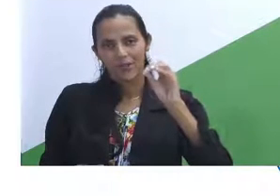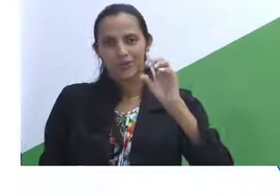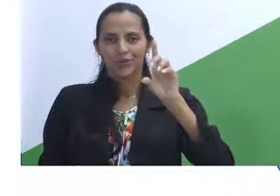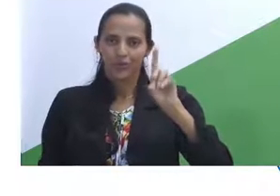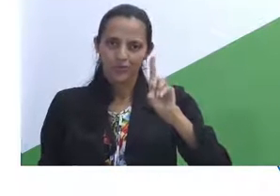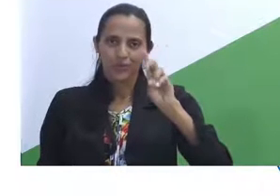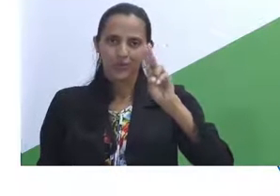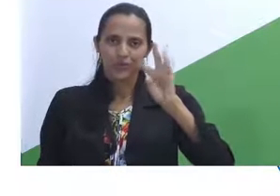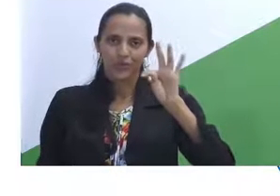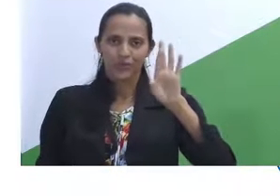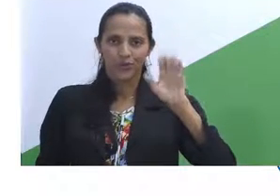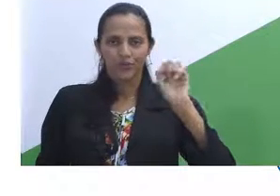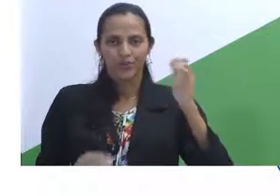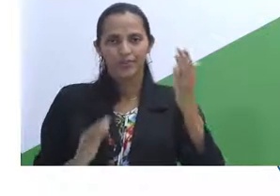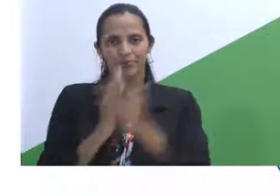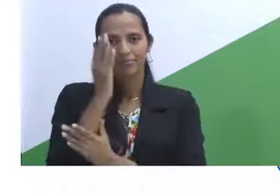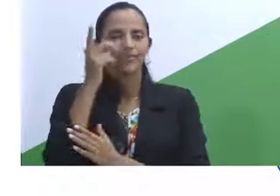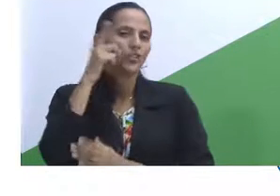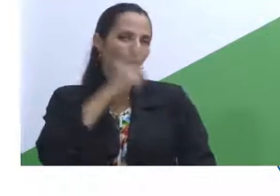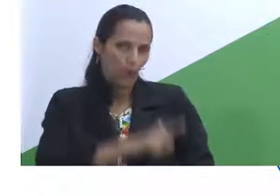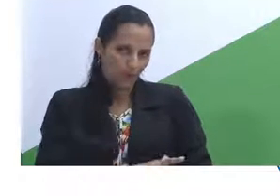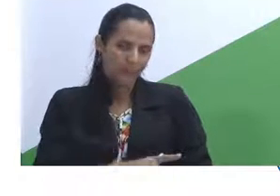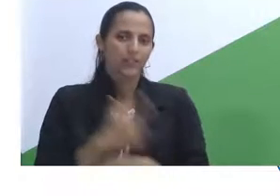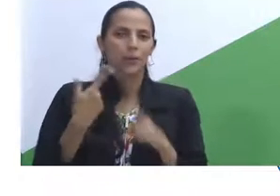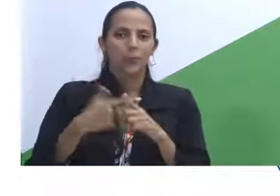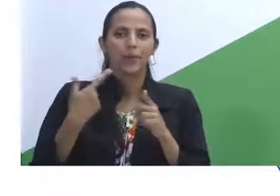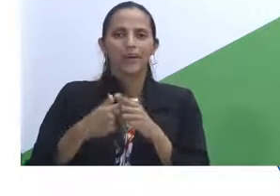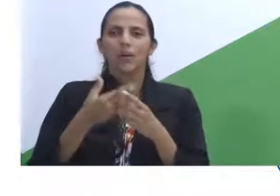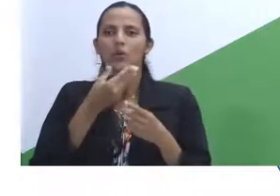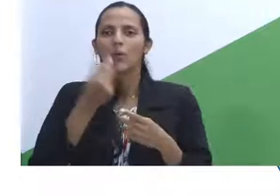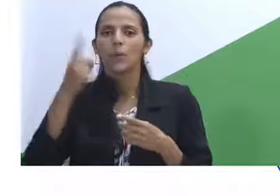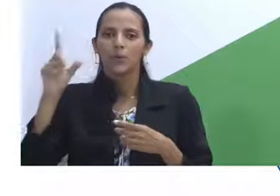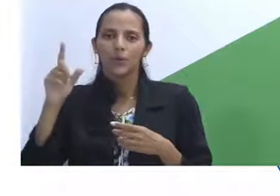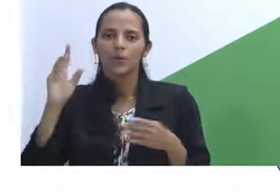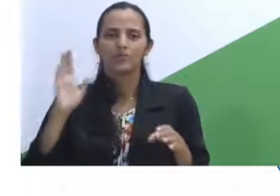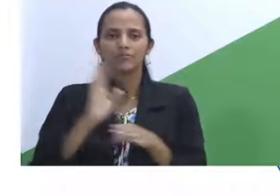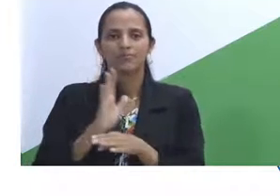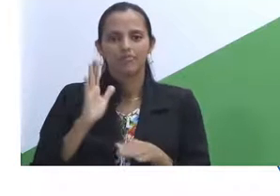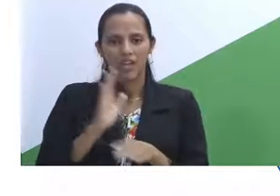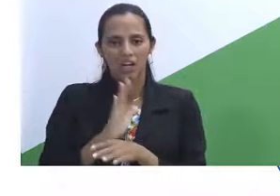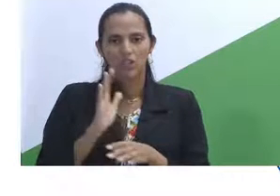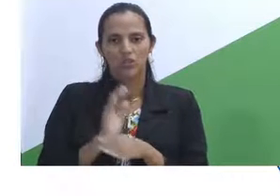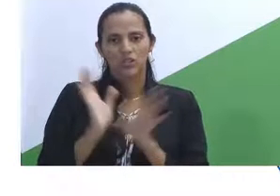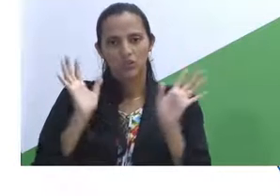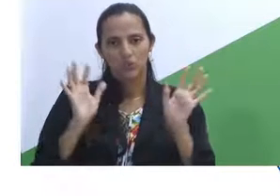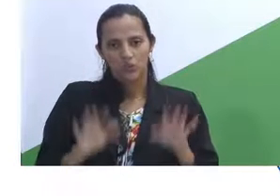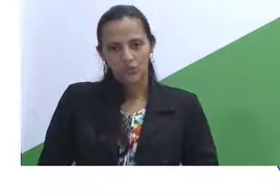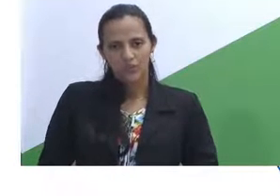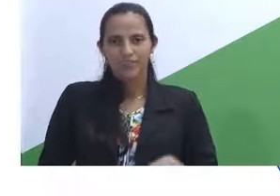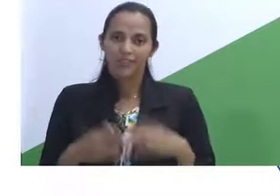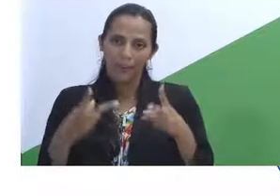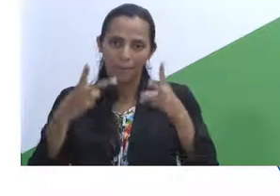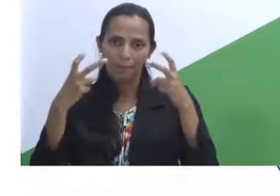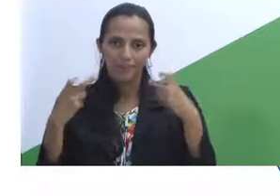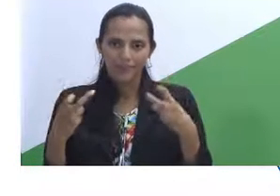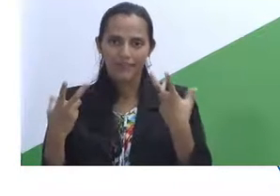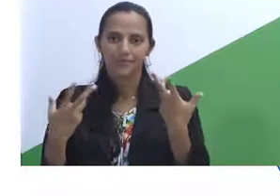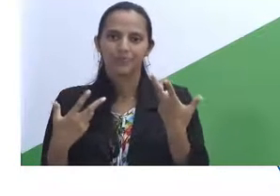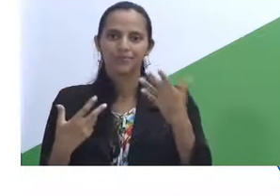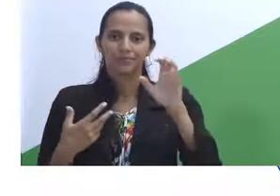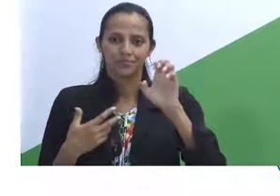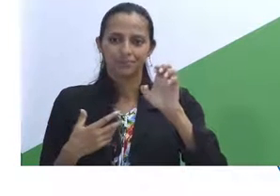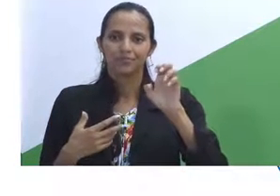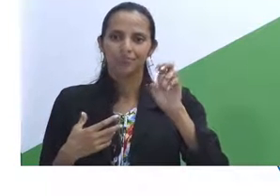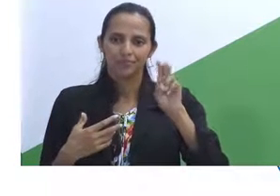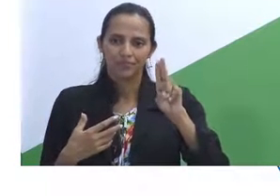né? O apoio, aí, do Getúlio Vargas, tá aí, então, nessa última parte, nas eleições disputavam a presidência, Eurico